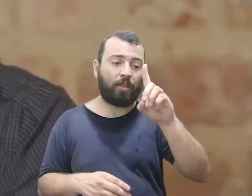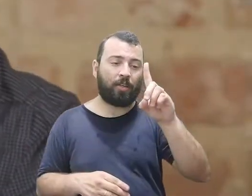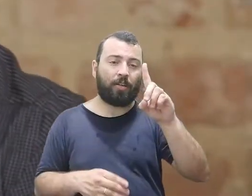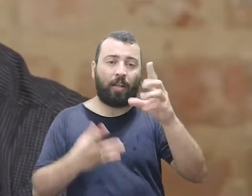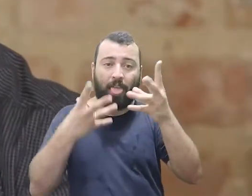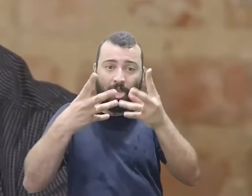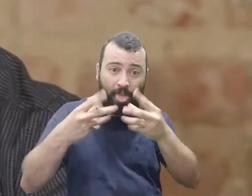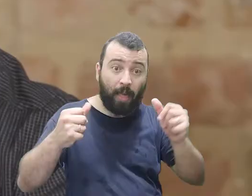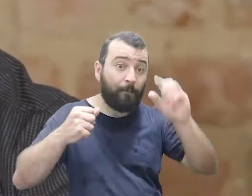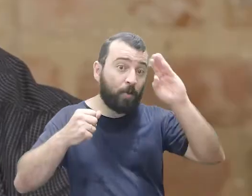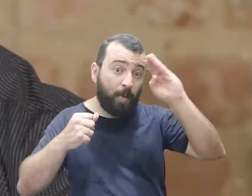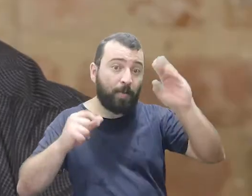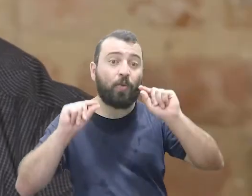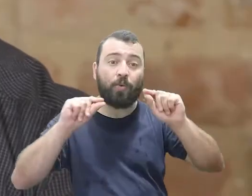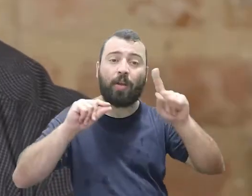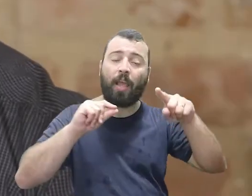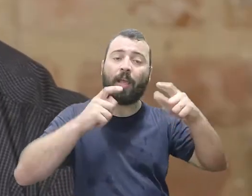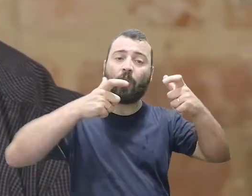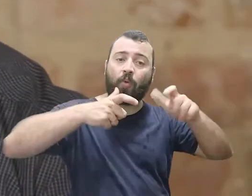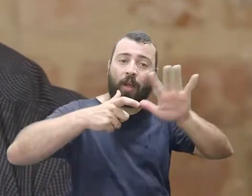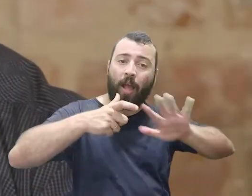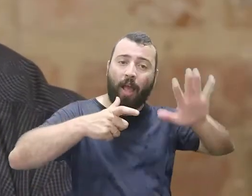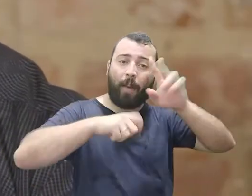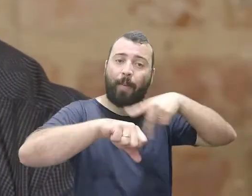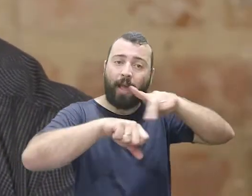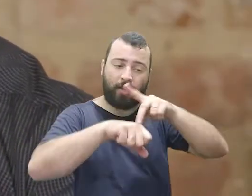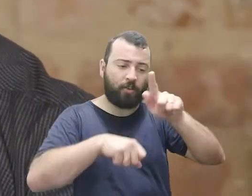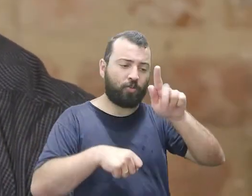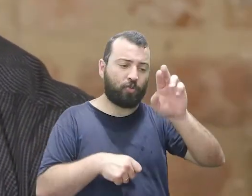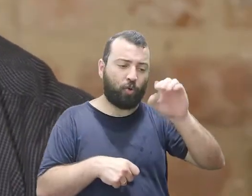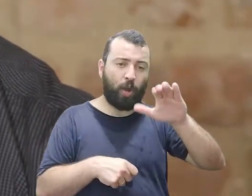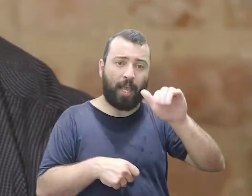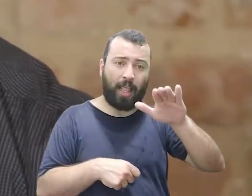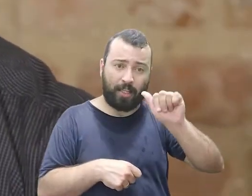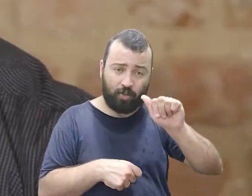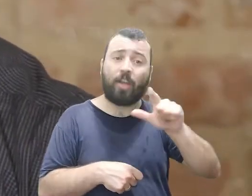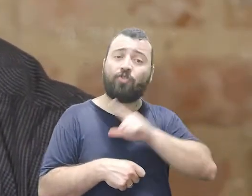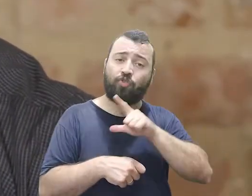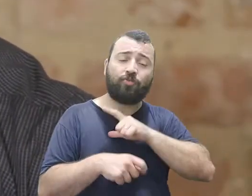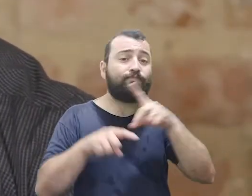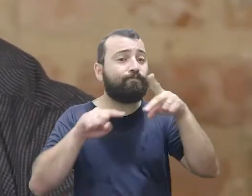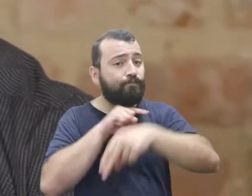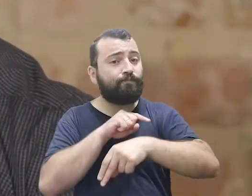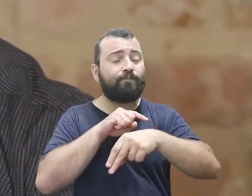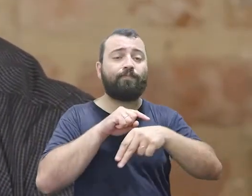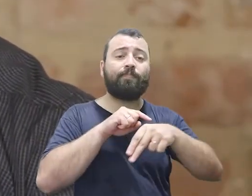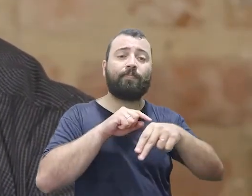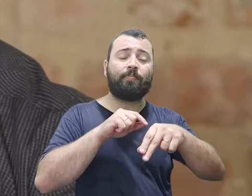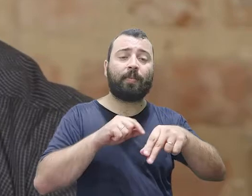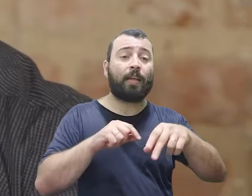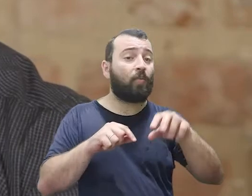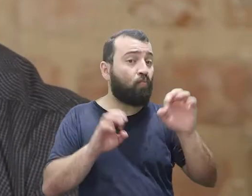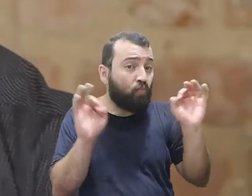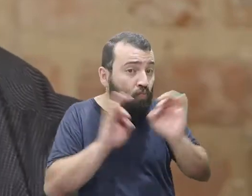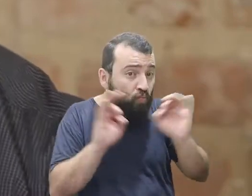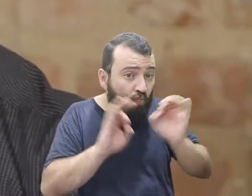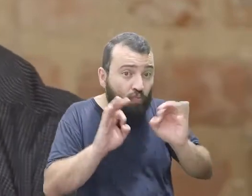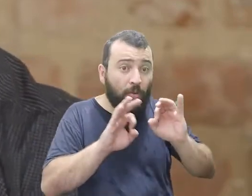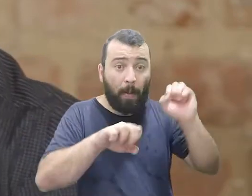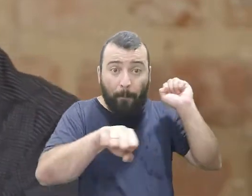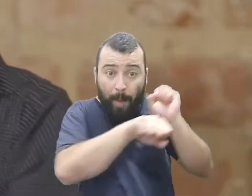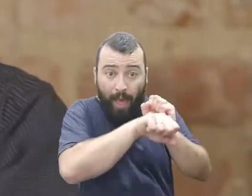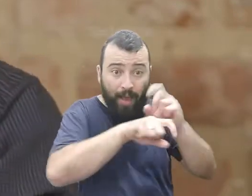degelos, principalmente ali na região da Groenlândia, eu tenho interrupção da circulação termoanina. Se essa